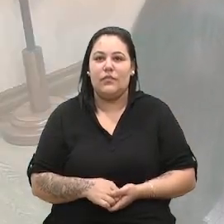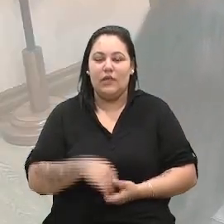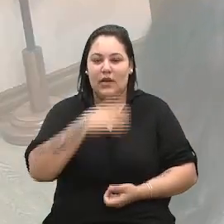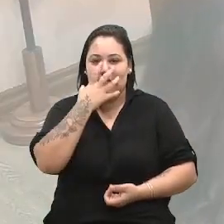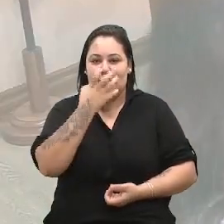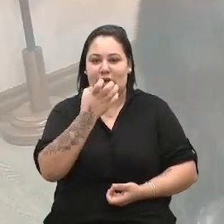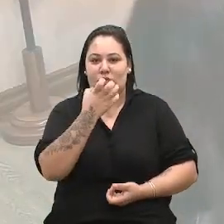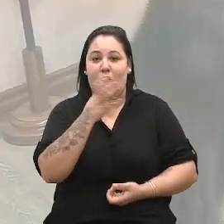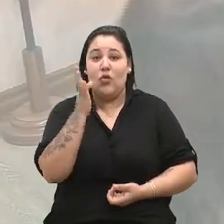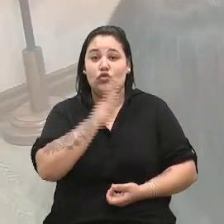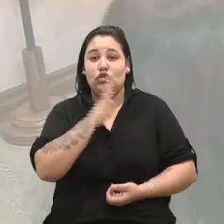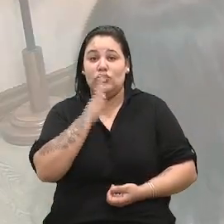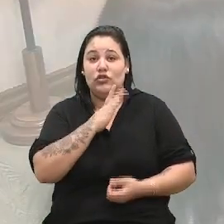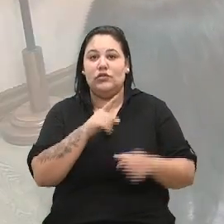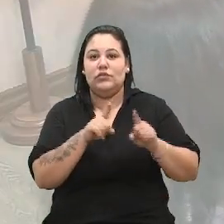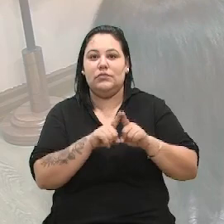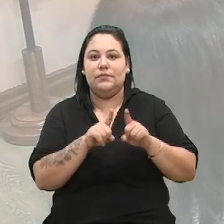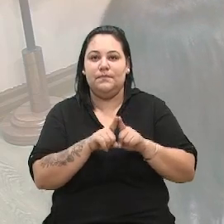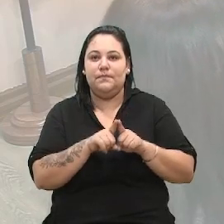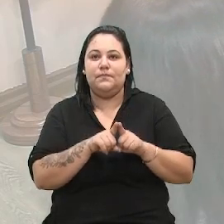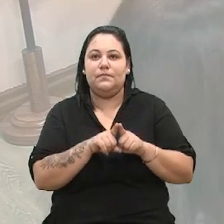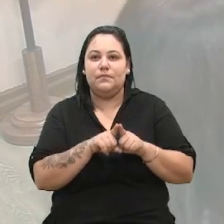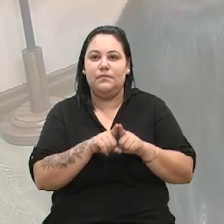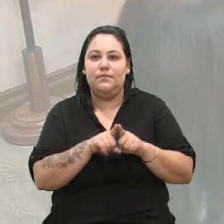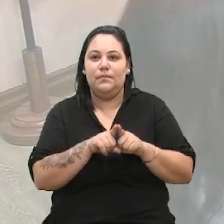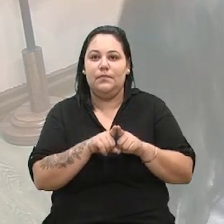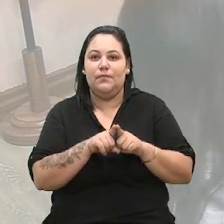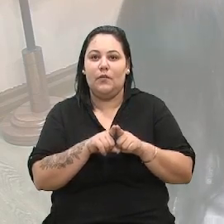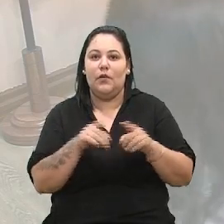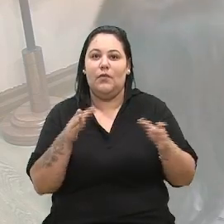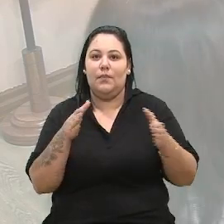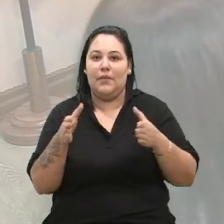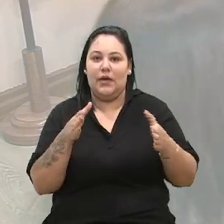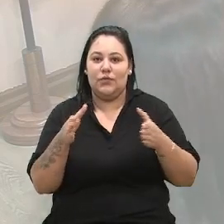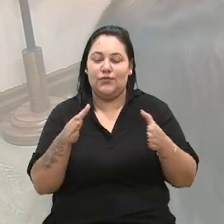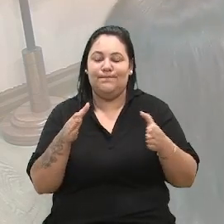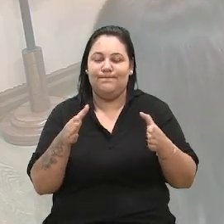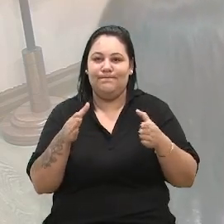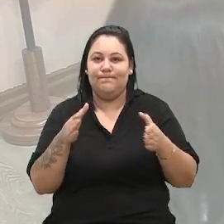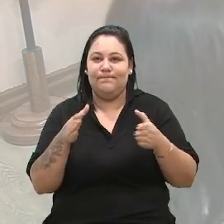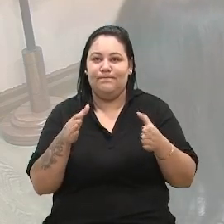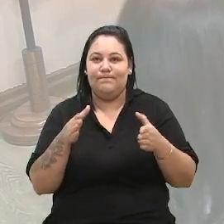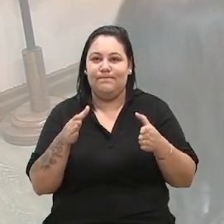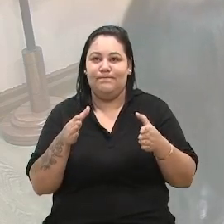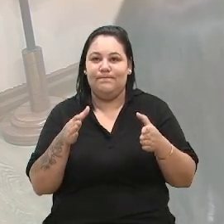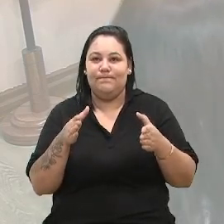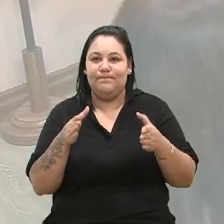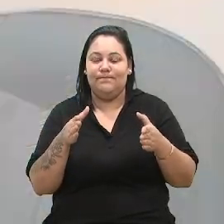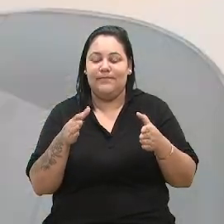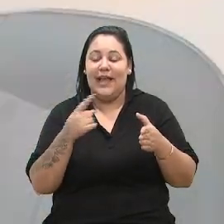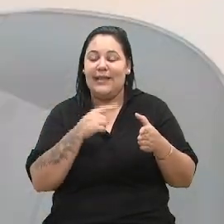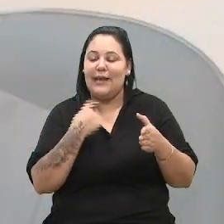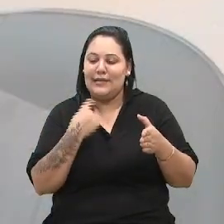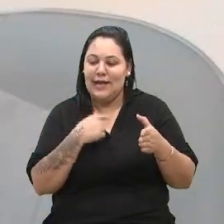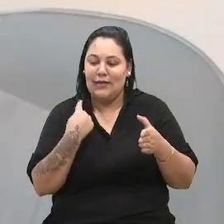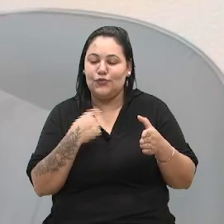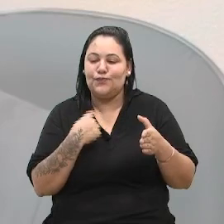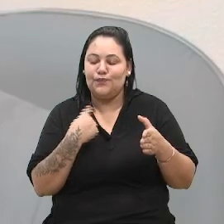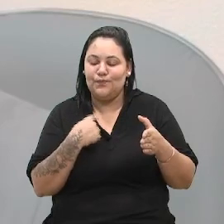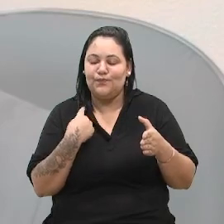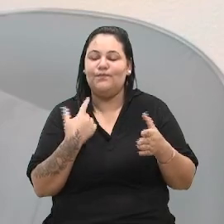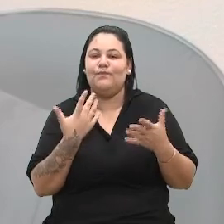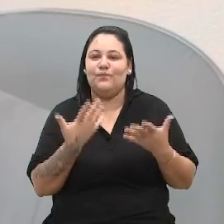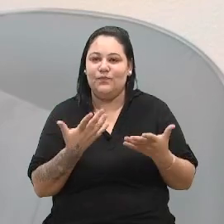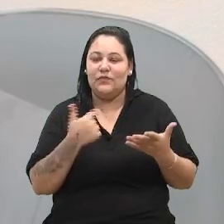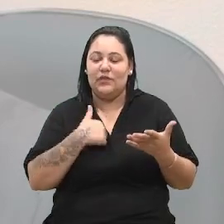é urgente, o prazo está contando para trás, né? Estamos regredindo nisso. Então, acho que